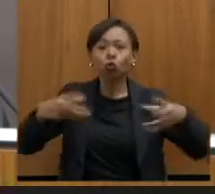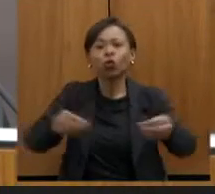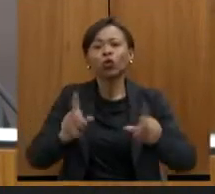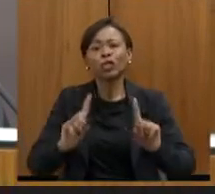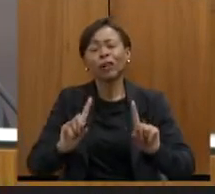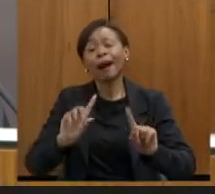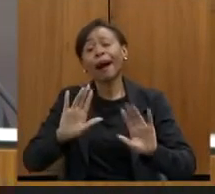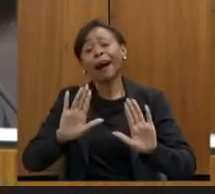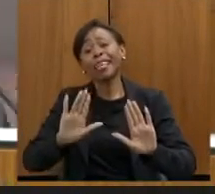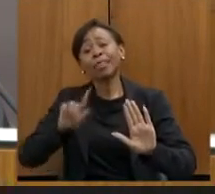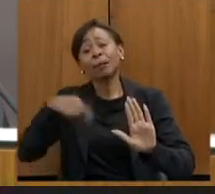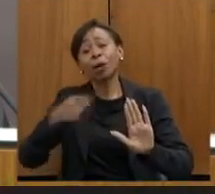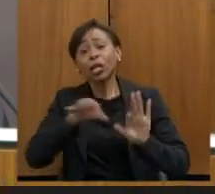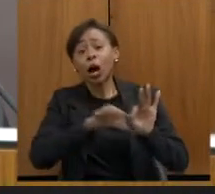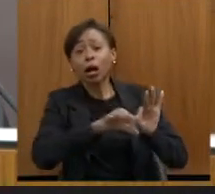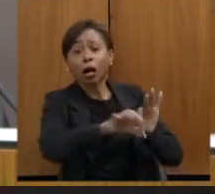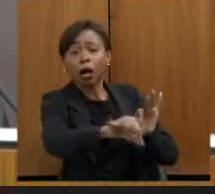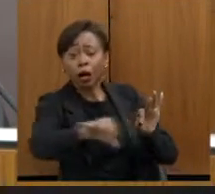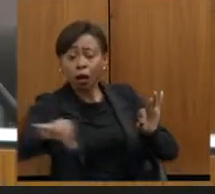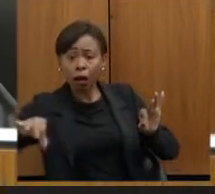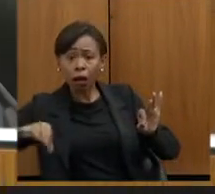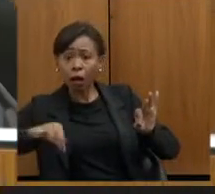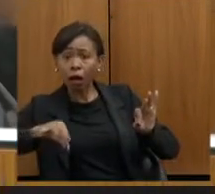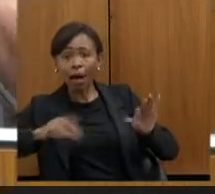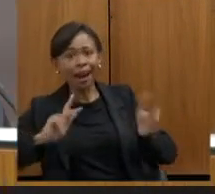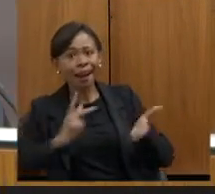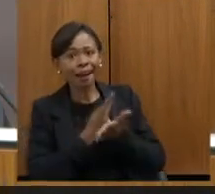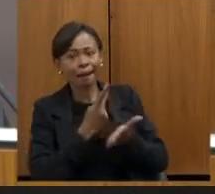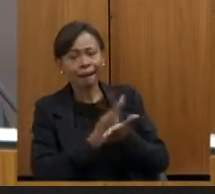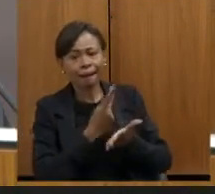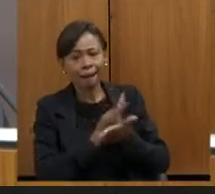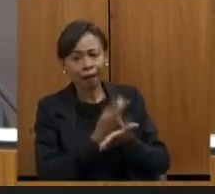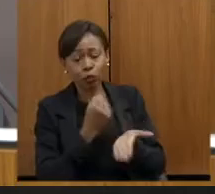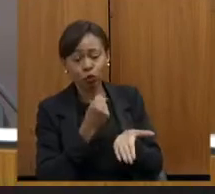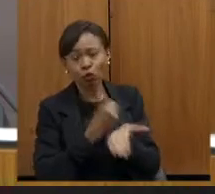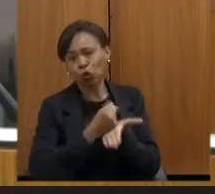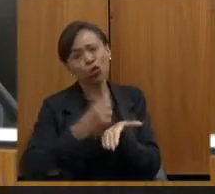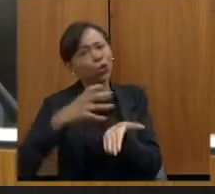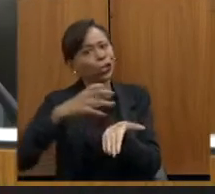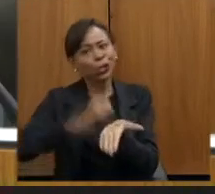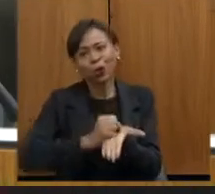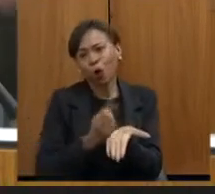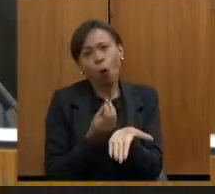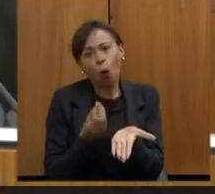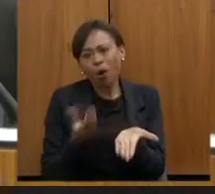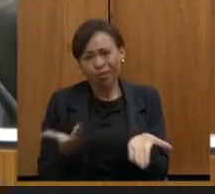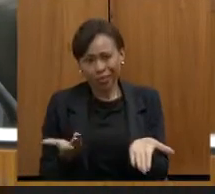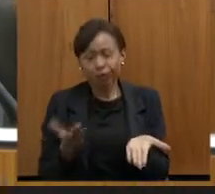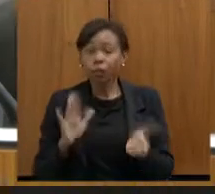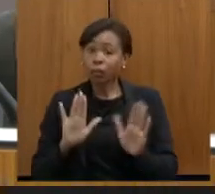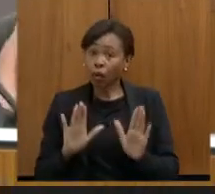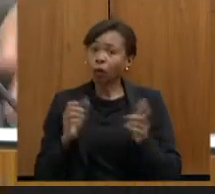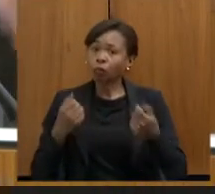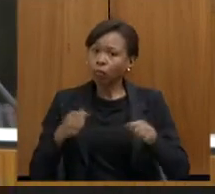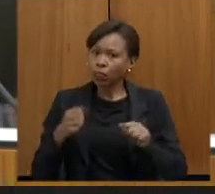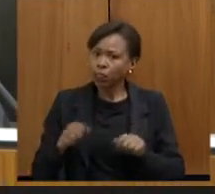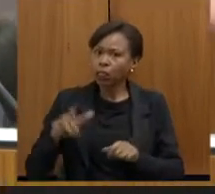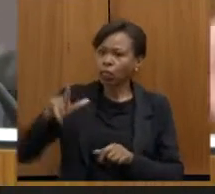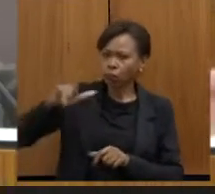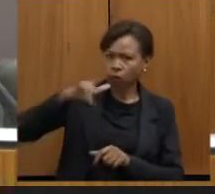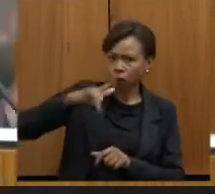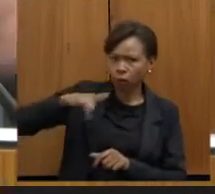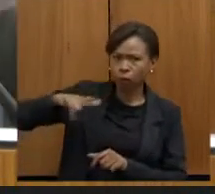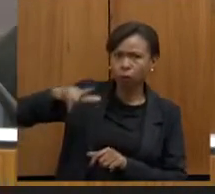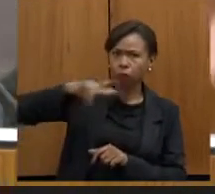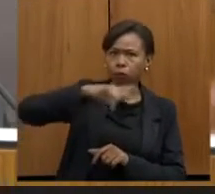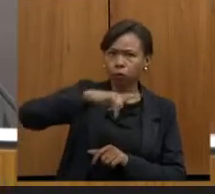erro, vai dar nota de devolutivo no cartório. Então, essa questão, realmente, de ter o bom equipamento, não é? A medição